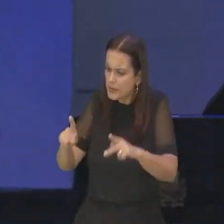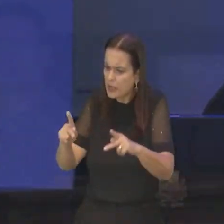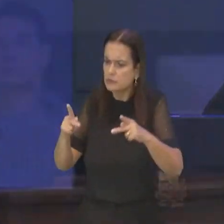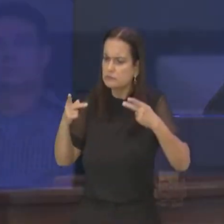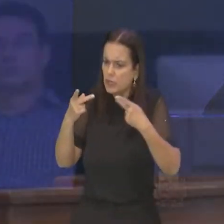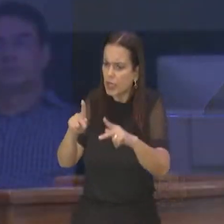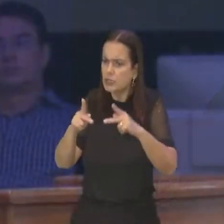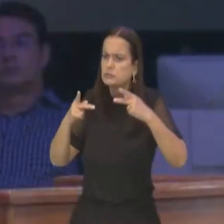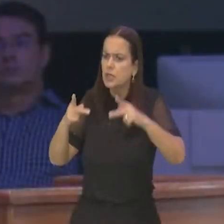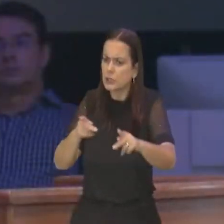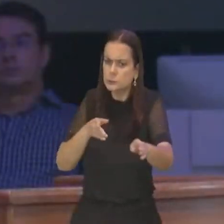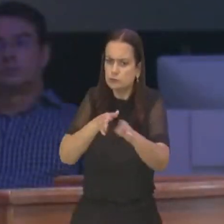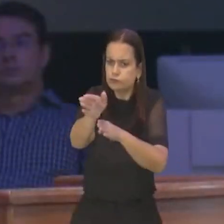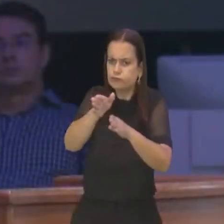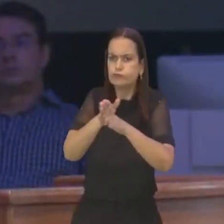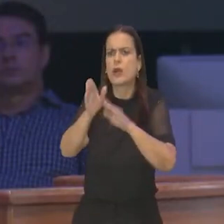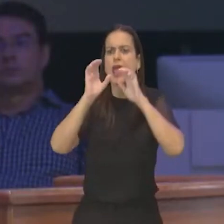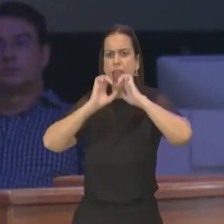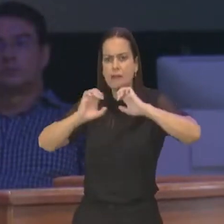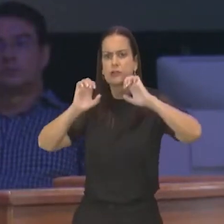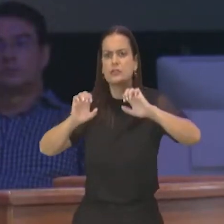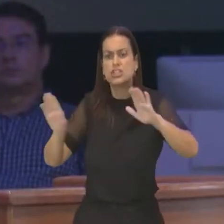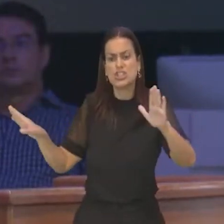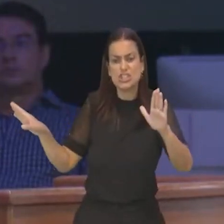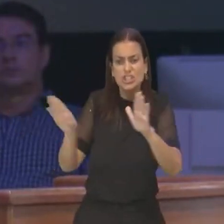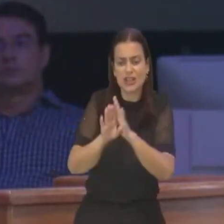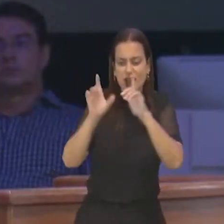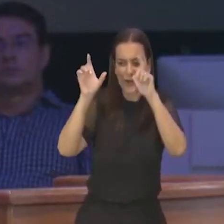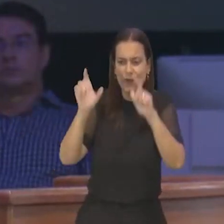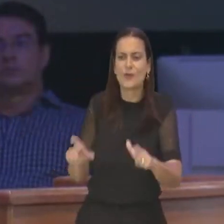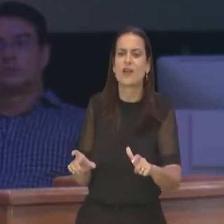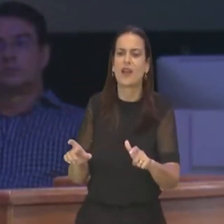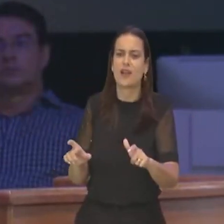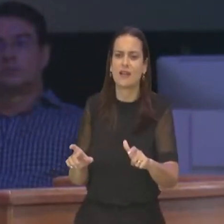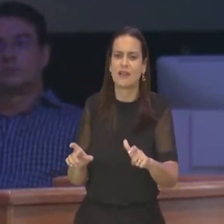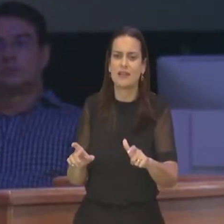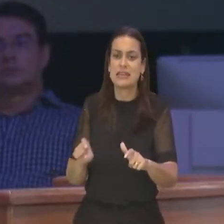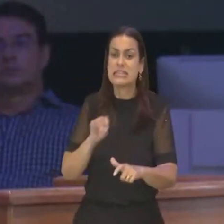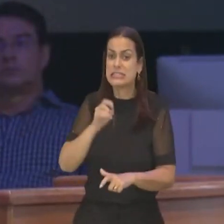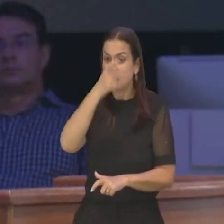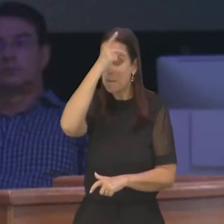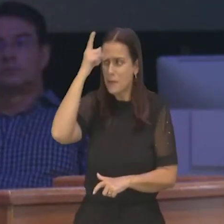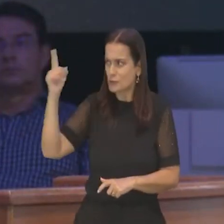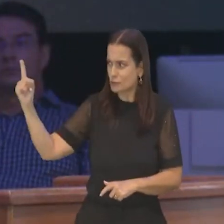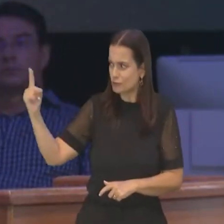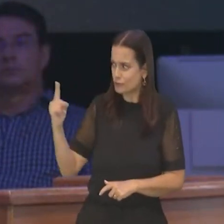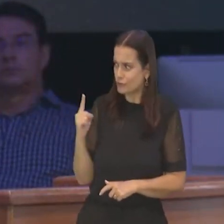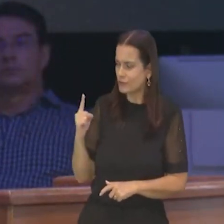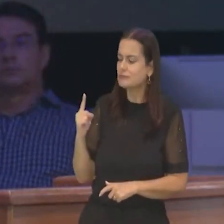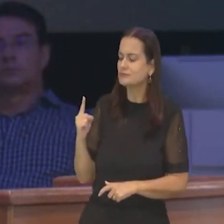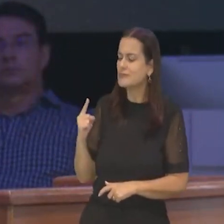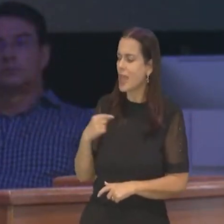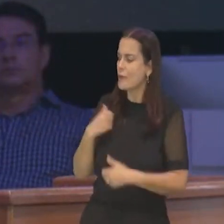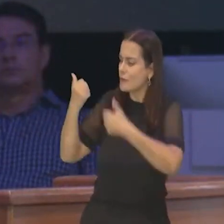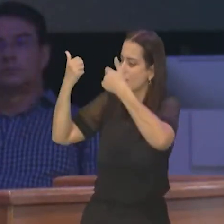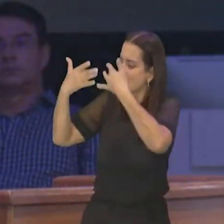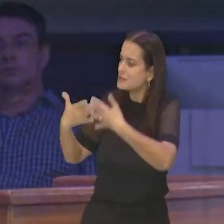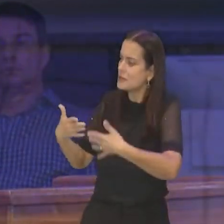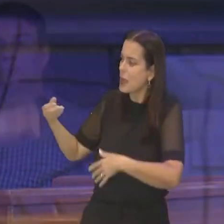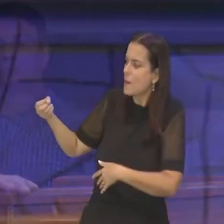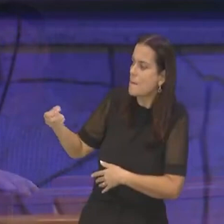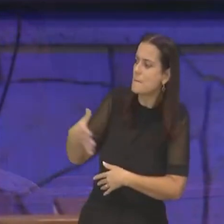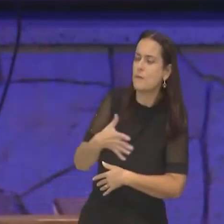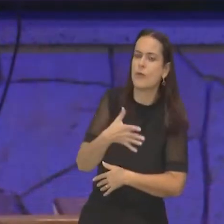estado. Quando eu chegar naquele lugar, quem cruzar o meu caminho vai ouvir falar das boas novas